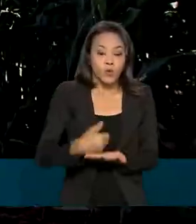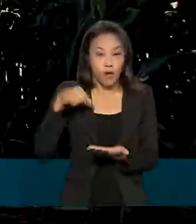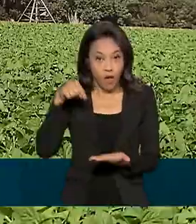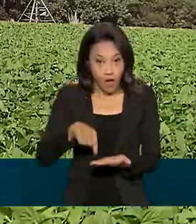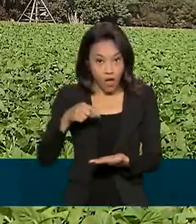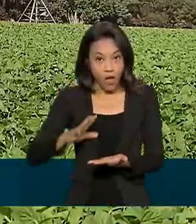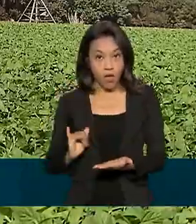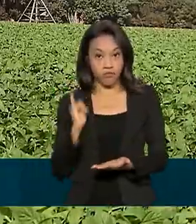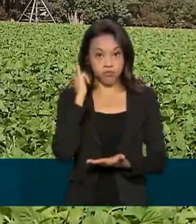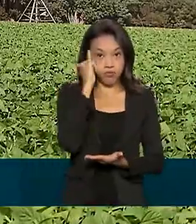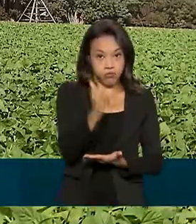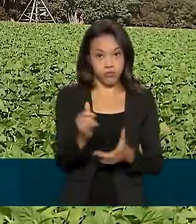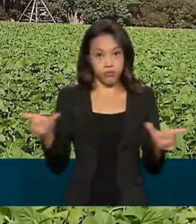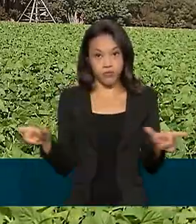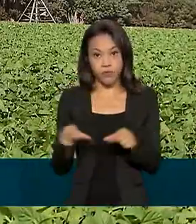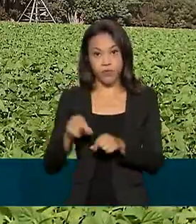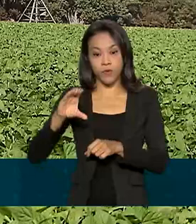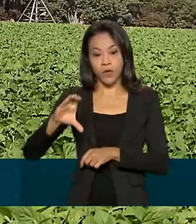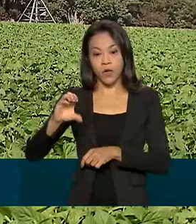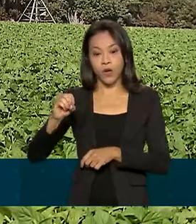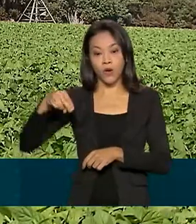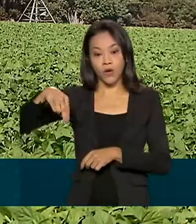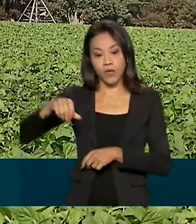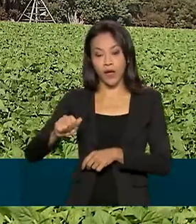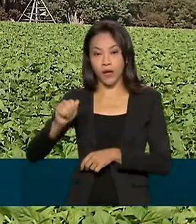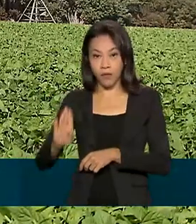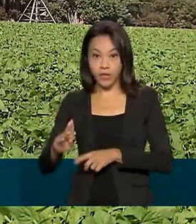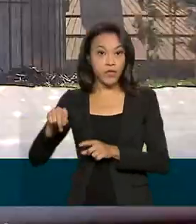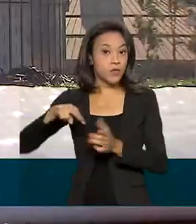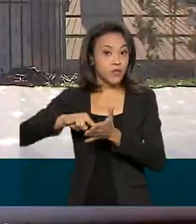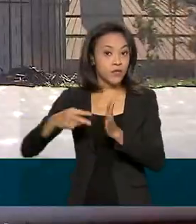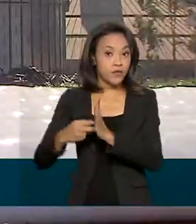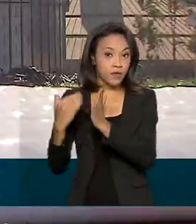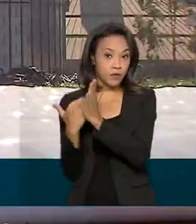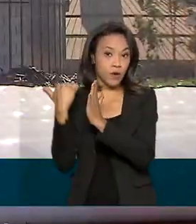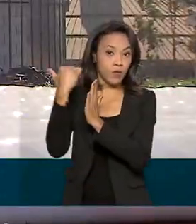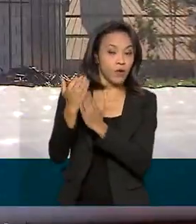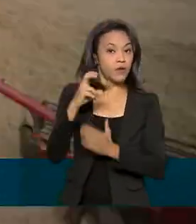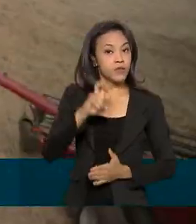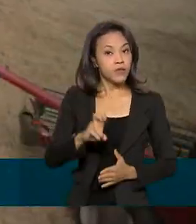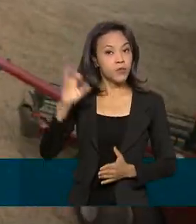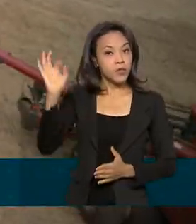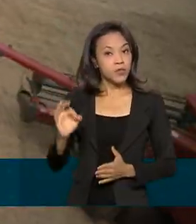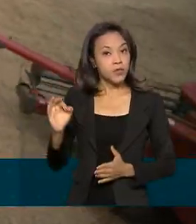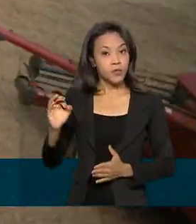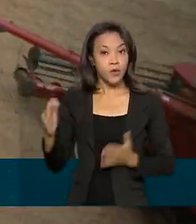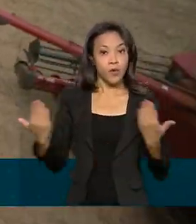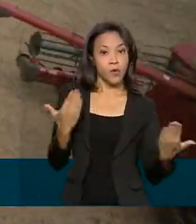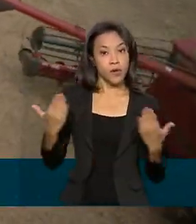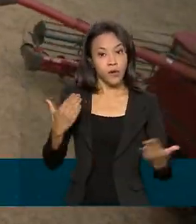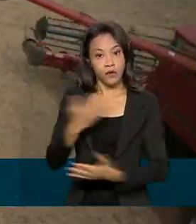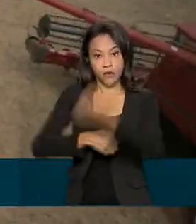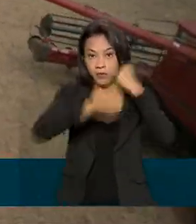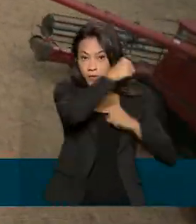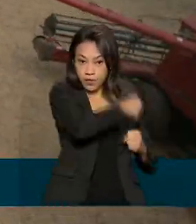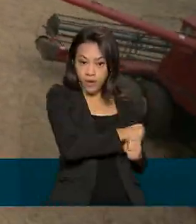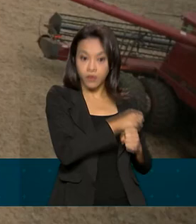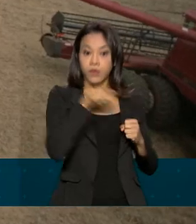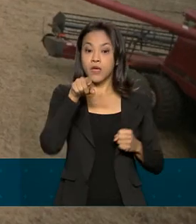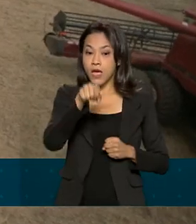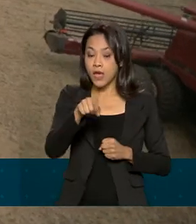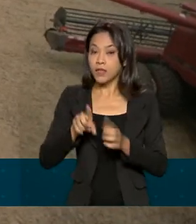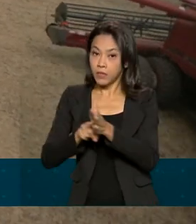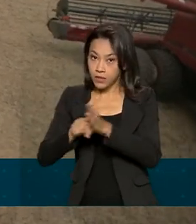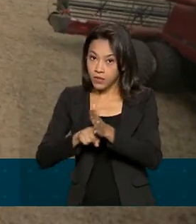é da companhia Nacional de abastecimento e representa um crescimento de 5 por cento em relação à safra passada o levantamento mostra